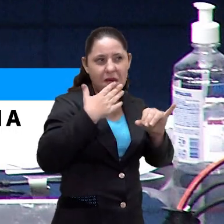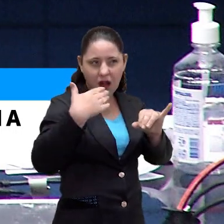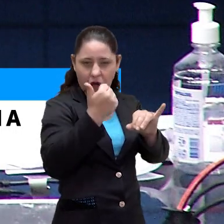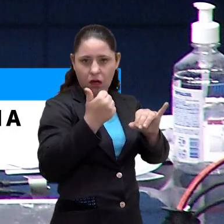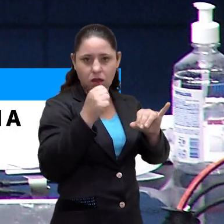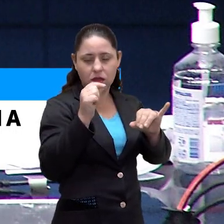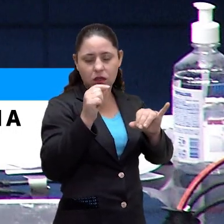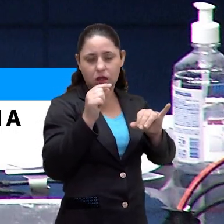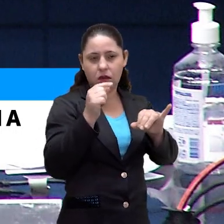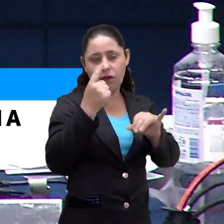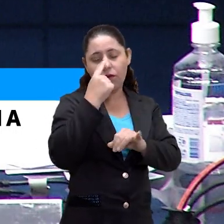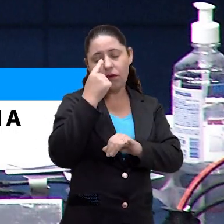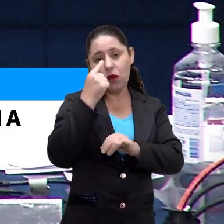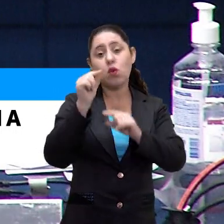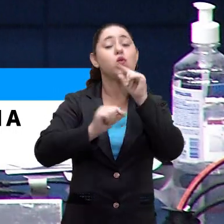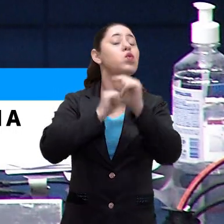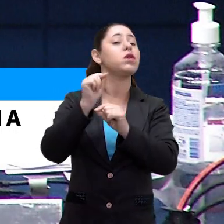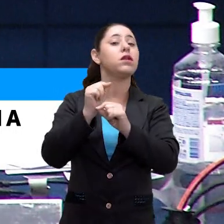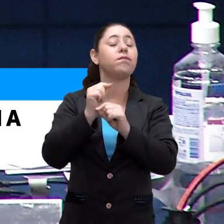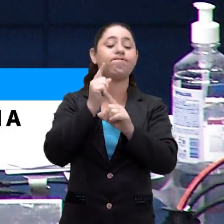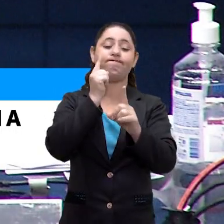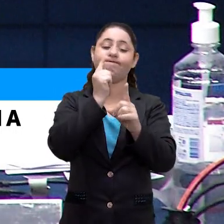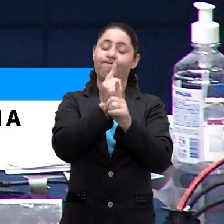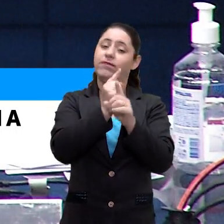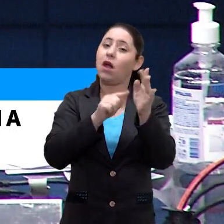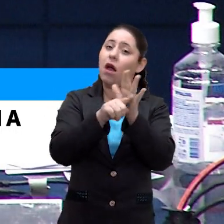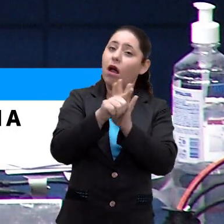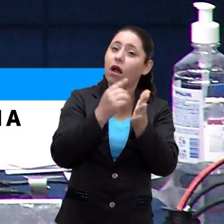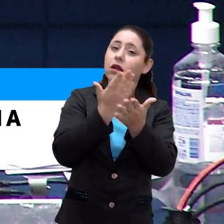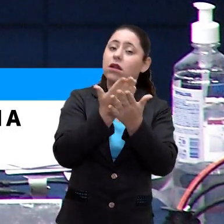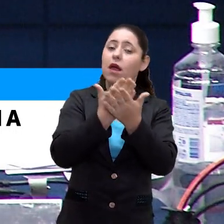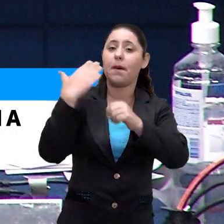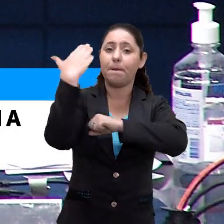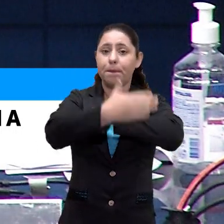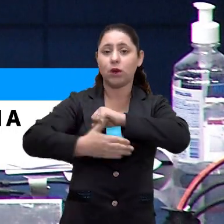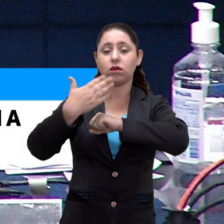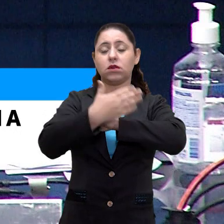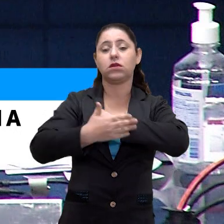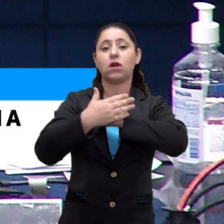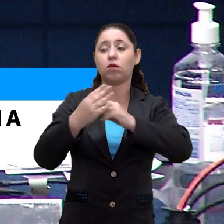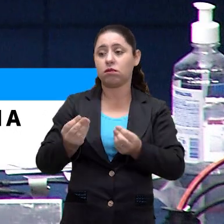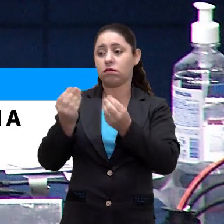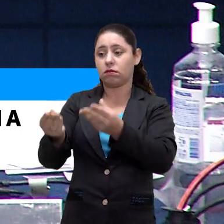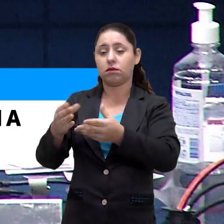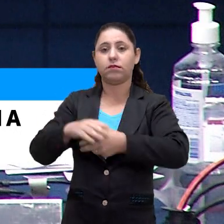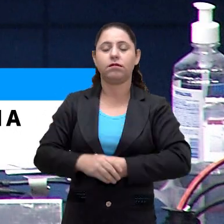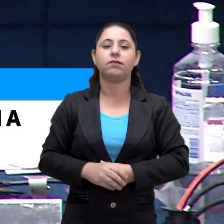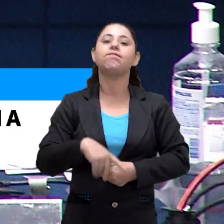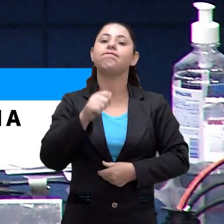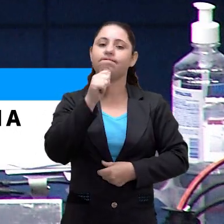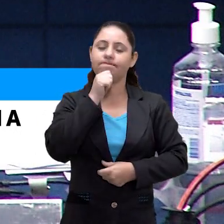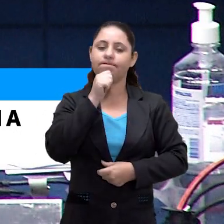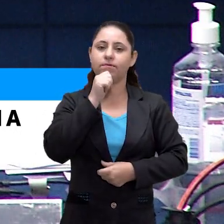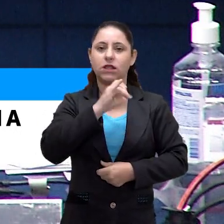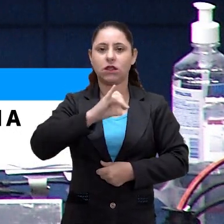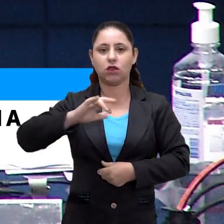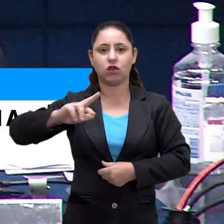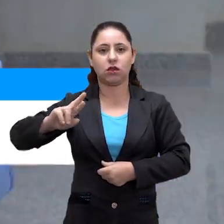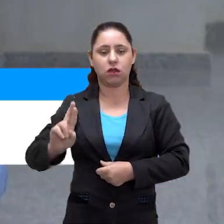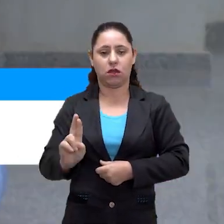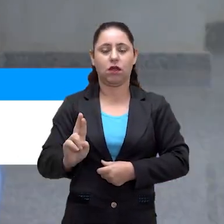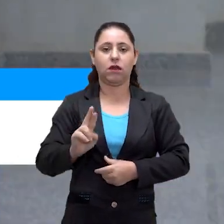longe de qualquer divulgação seria mais benéfico, isso se verificou ir de encontro com a proteção que se espera dar a